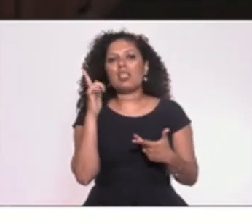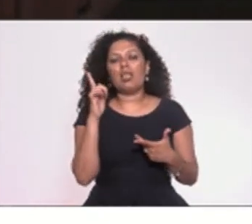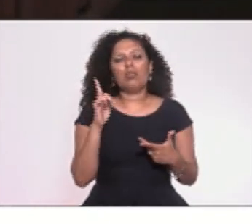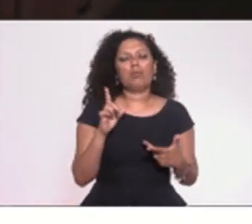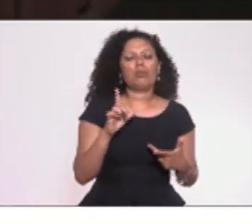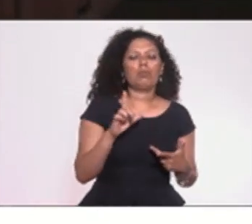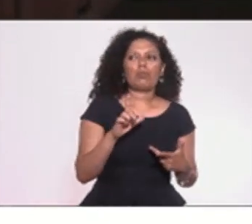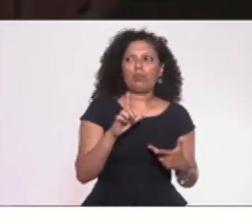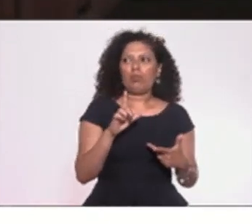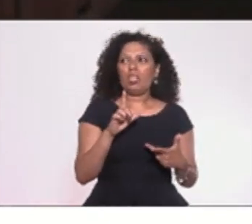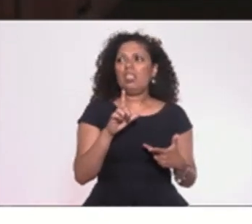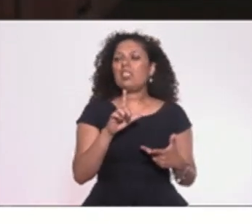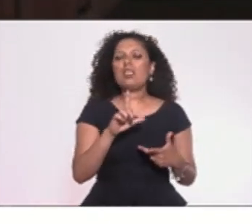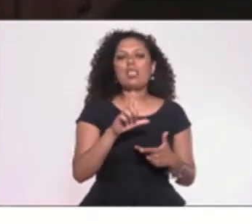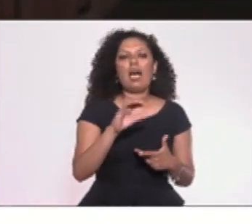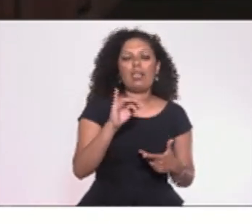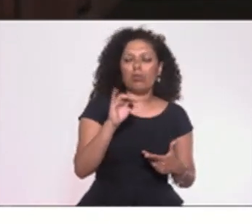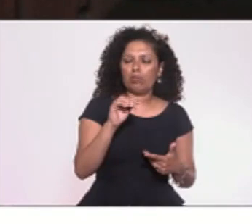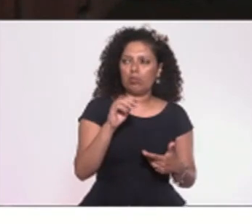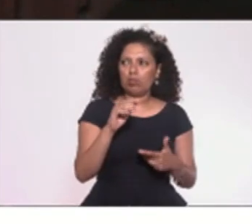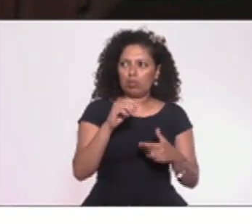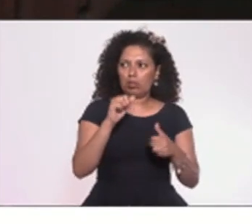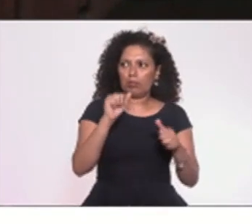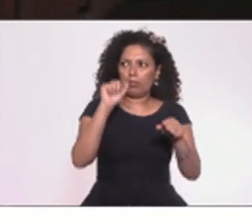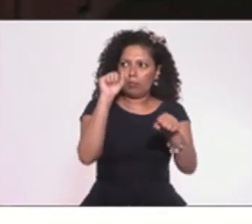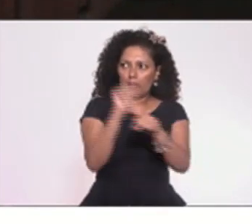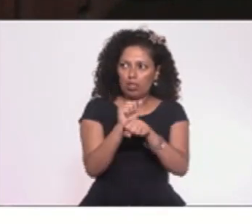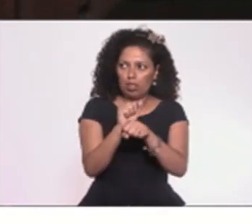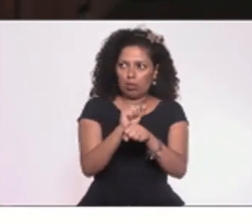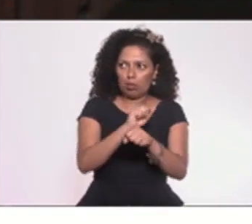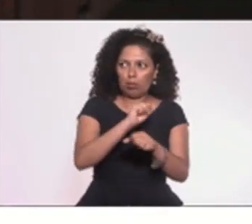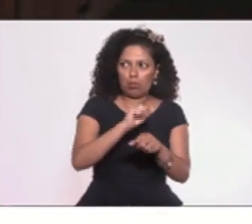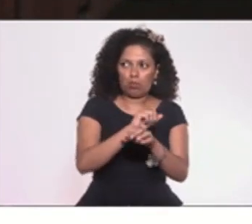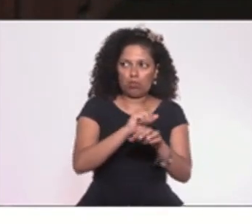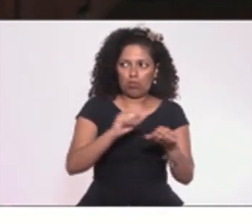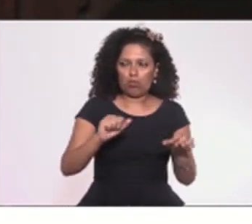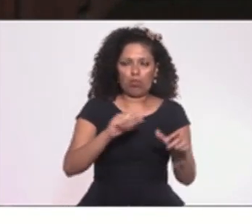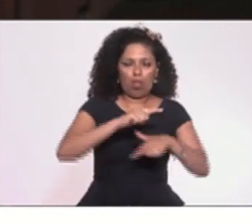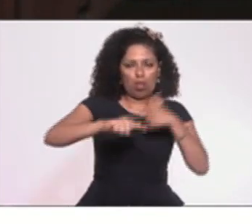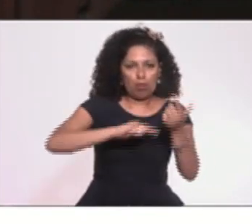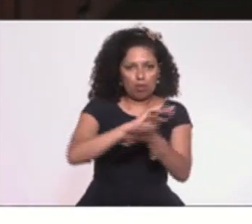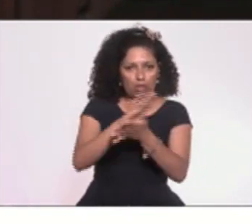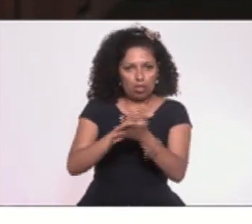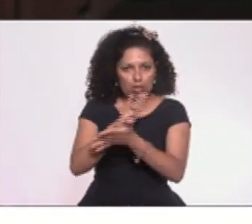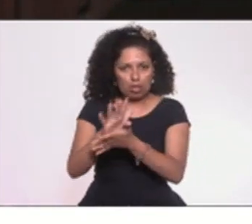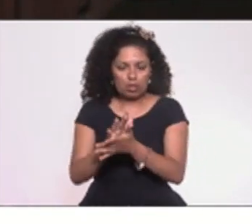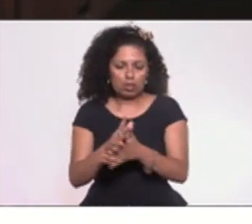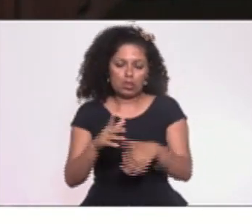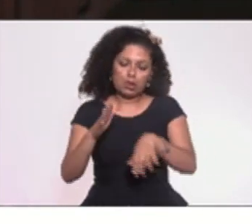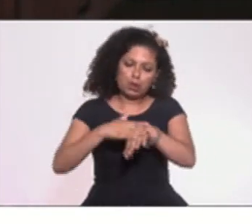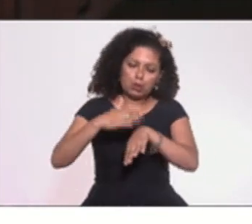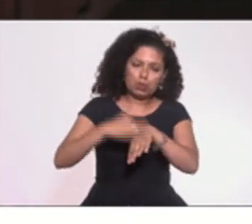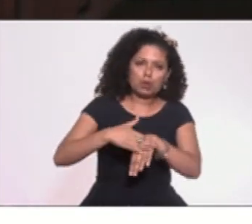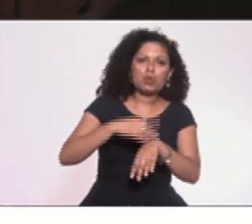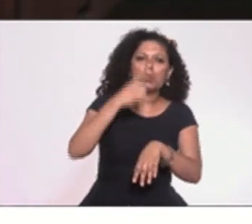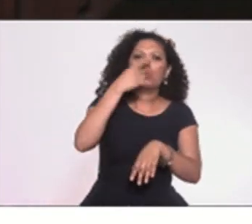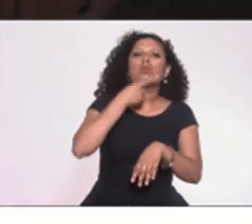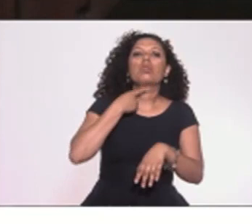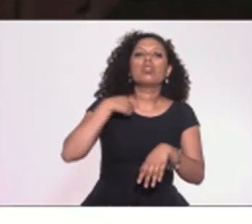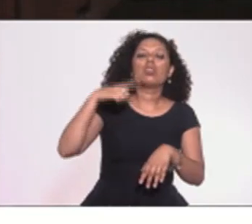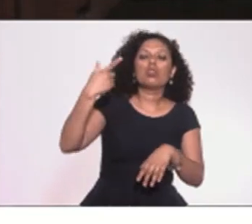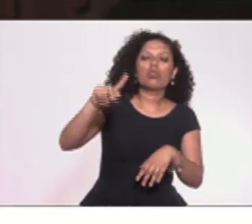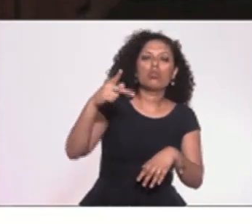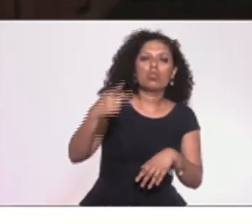casa por motivo de doença ou para tratar sem remuneração de interesse particular, desde que